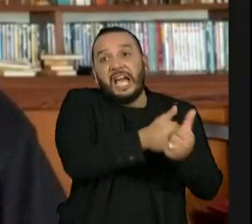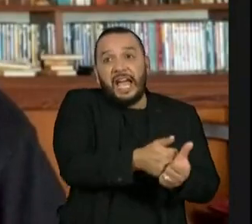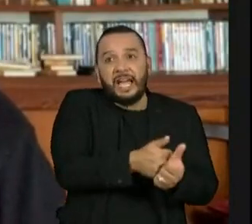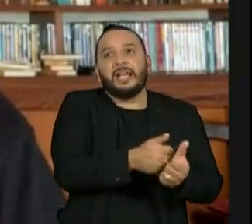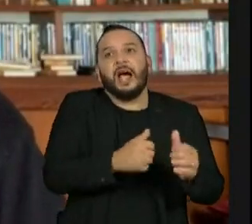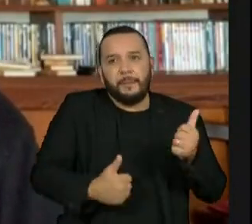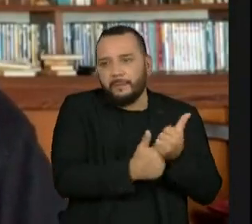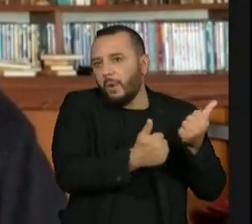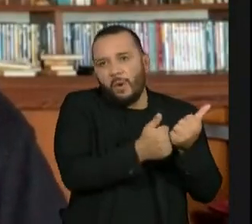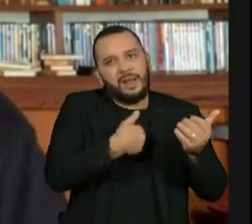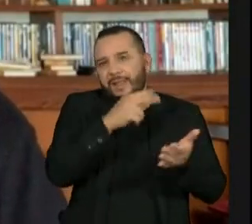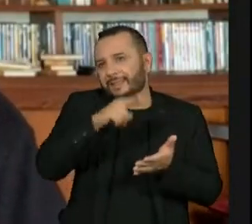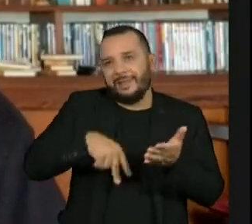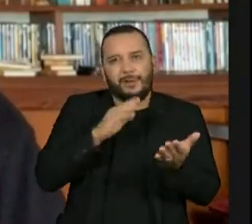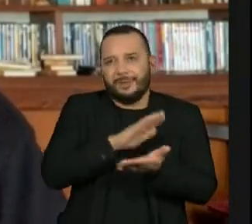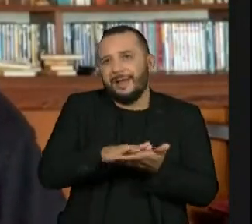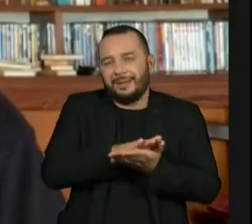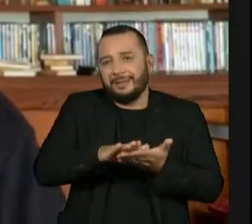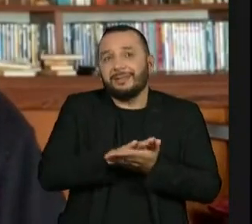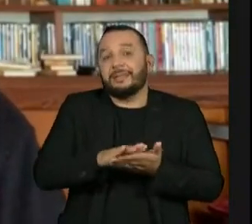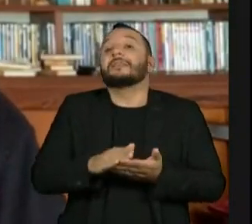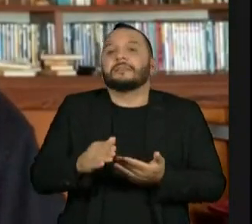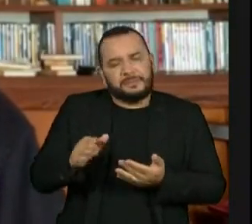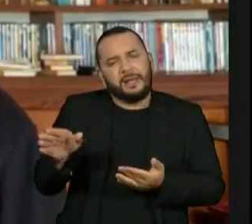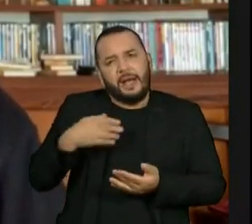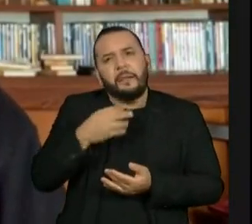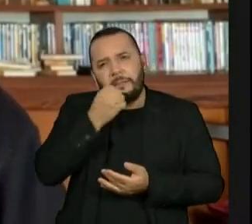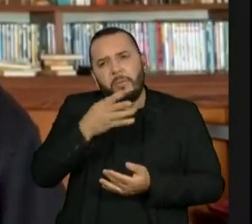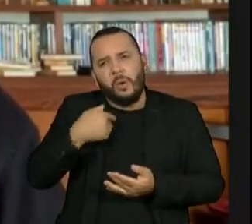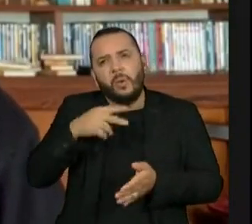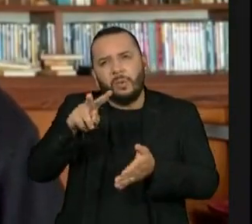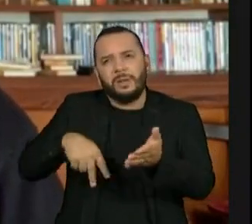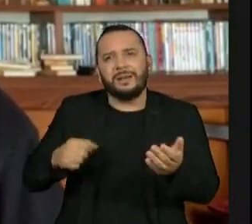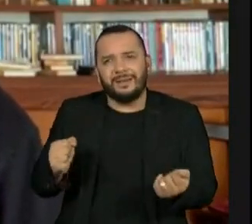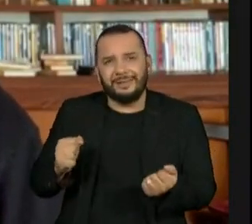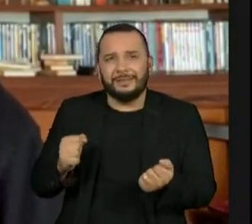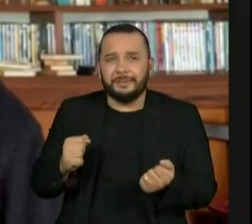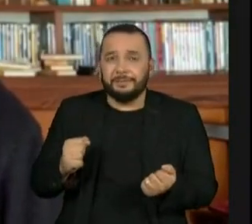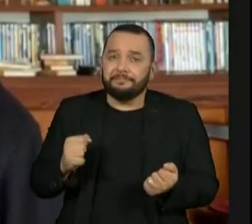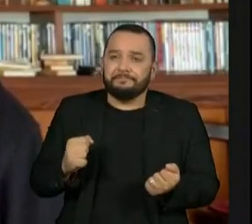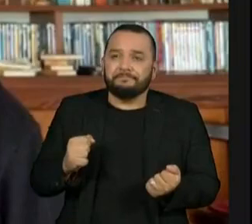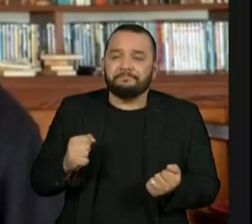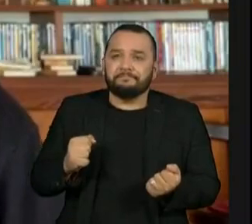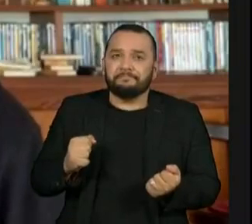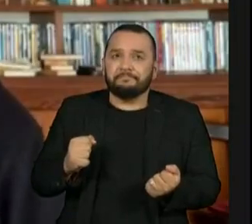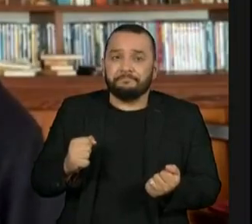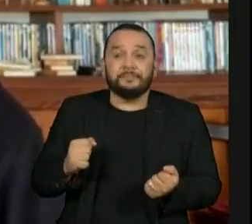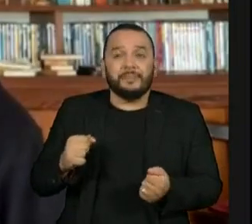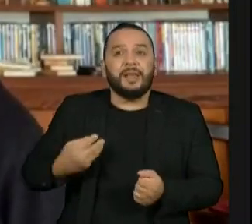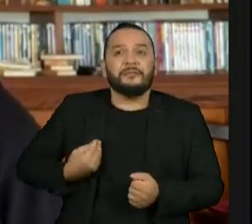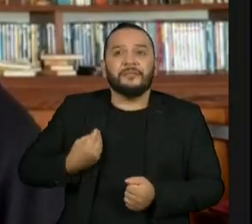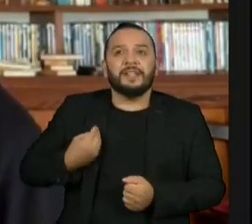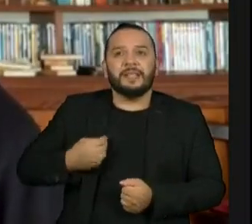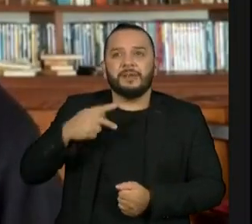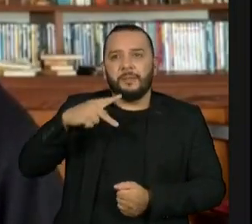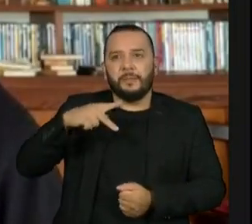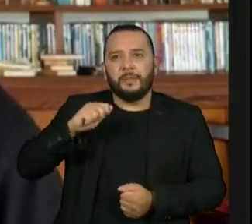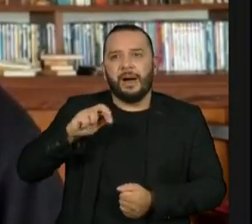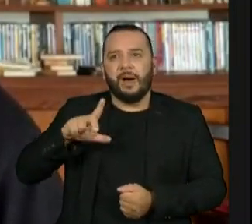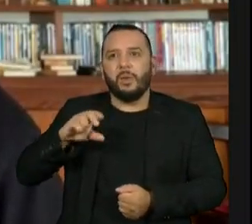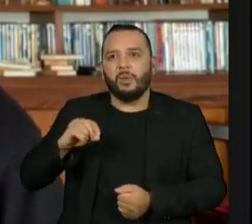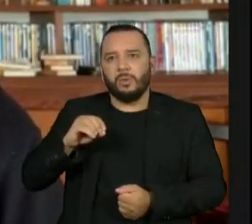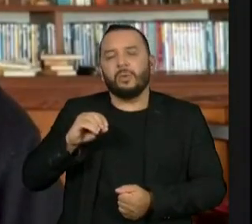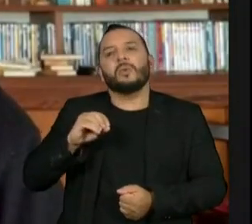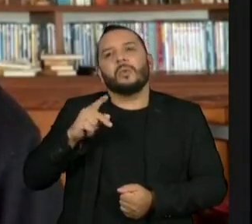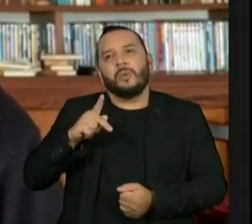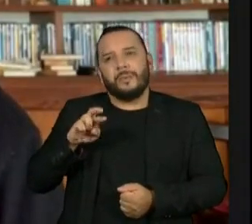agora há uns 10 anos e vai ser de novo uma nova edição agora pela Top Books. É uma biografia do Paulo Prado. O Paulo Prado, você sabe muito bem, foi a quem